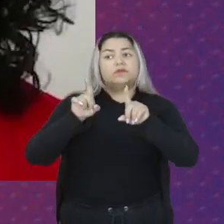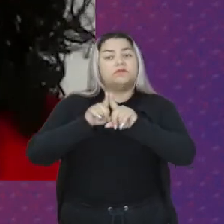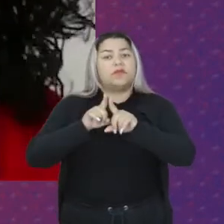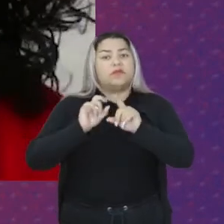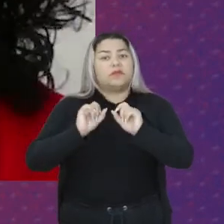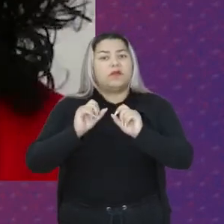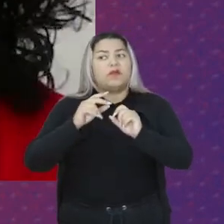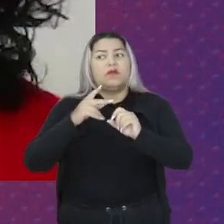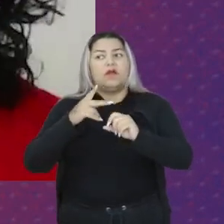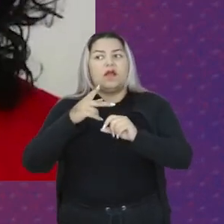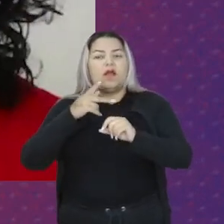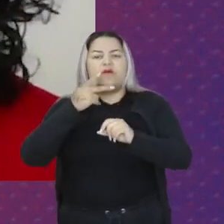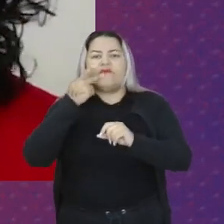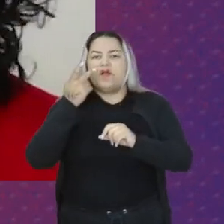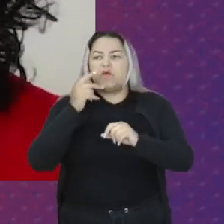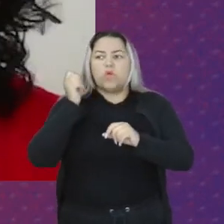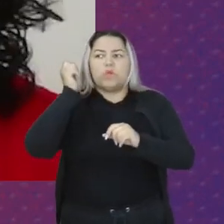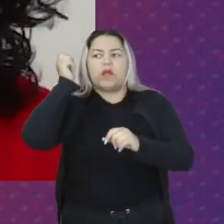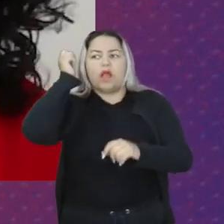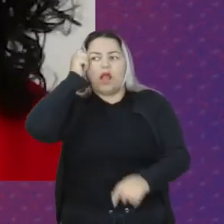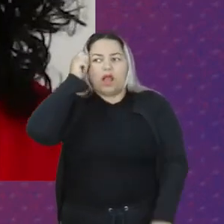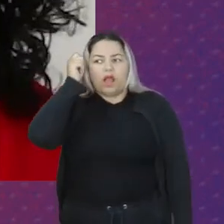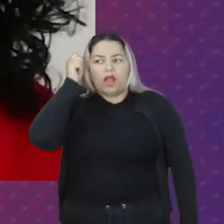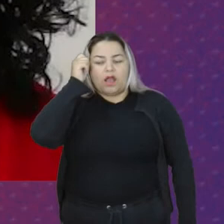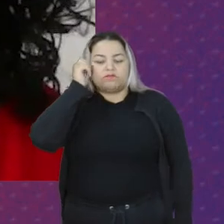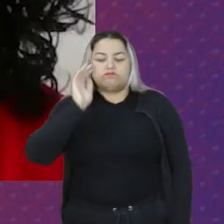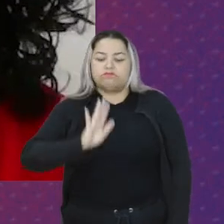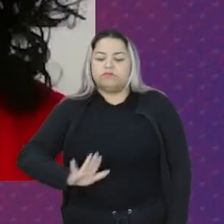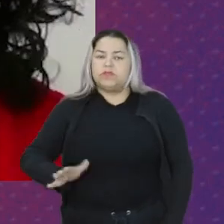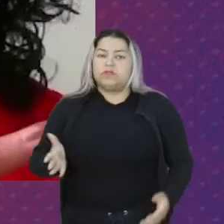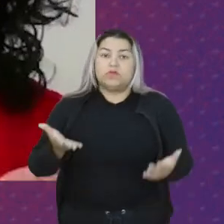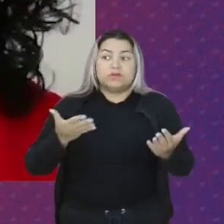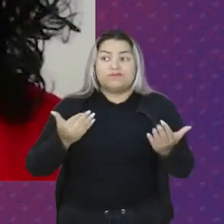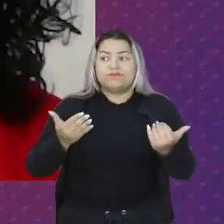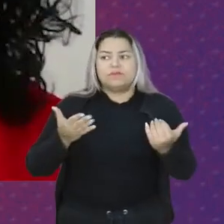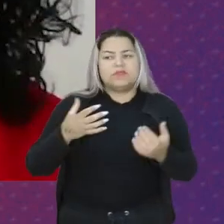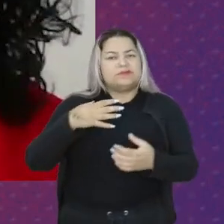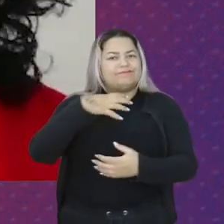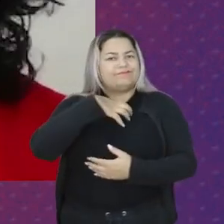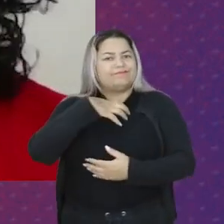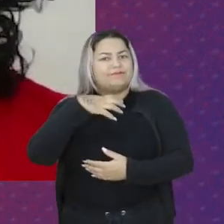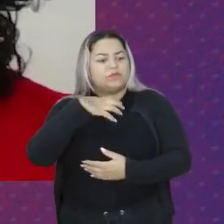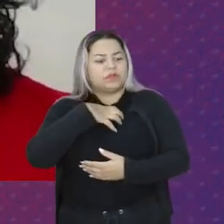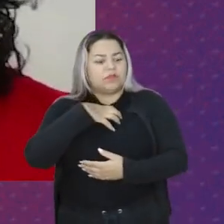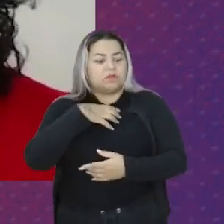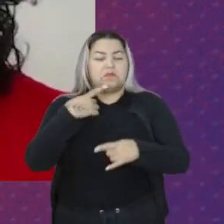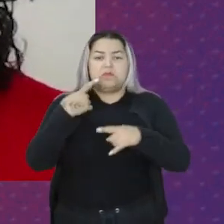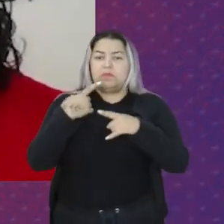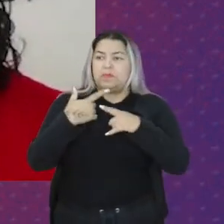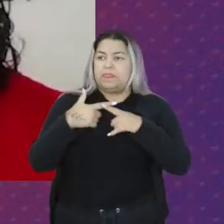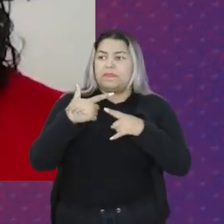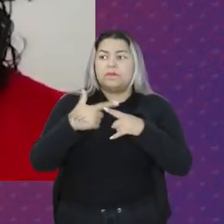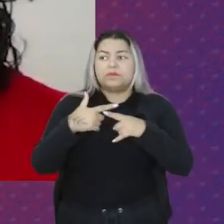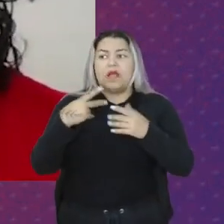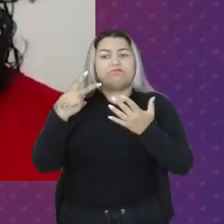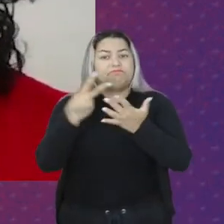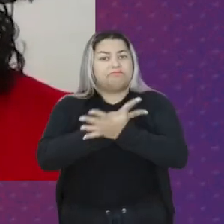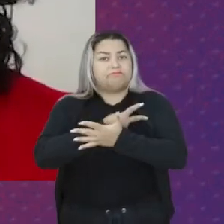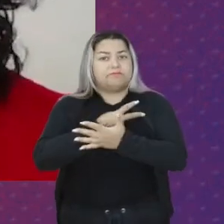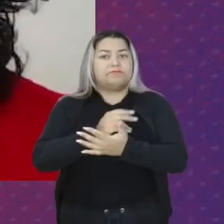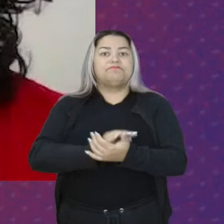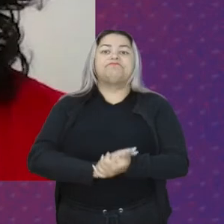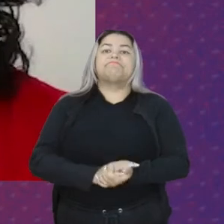a julgar a culpa, a fazer com que essa criança ou adolescente sinta culpa por aquela situação que